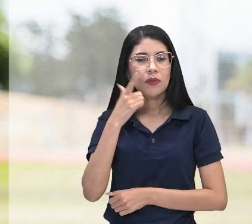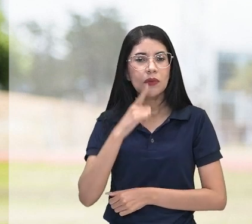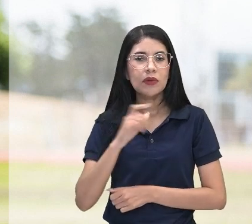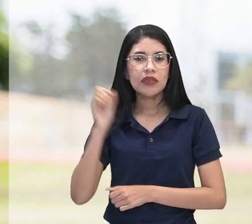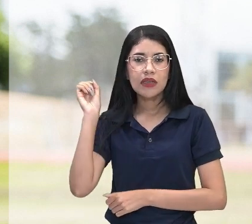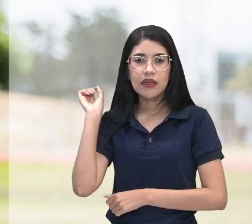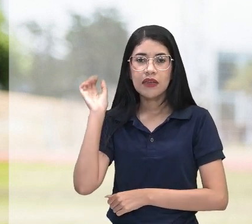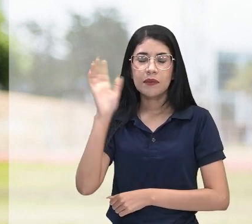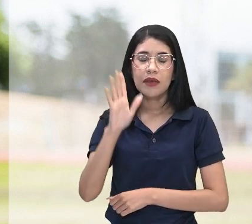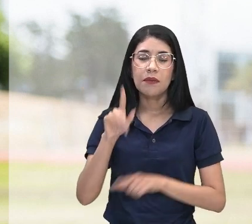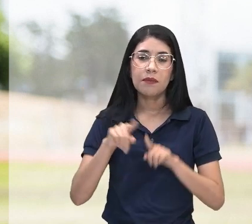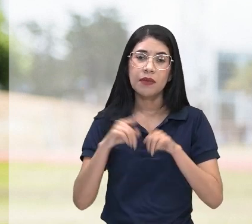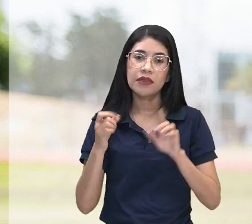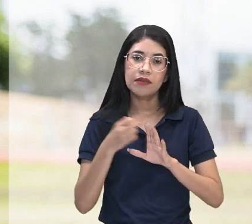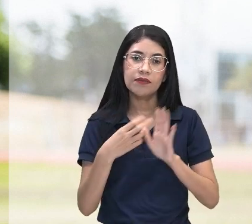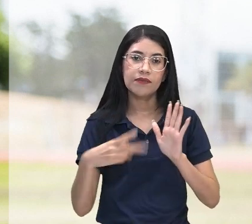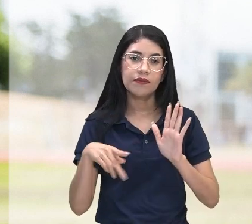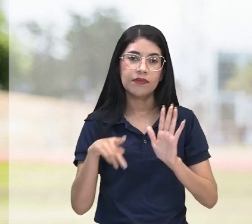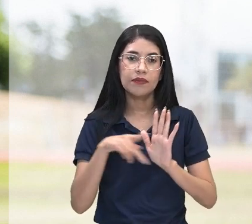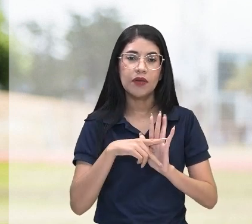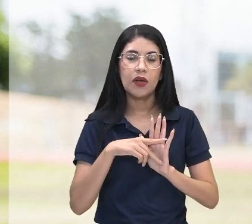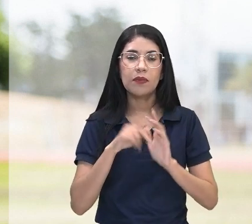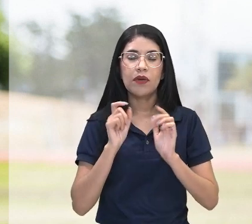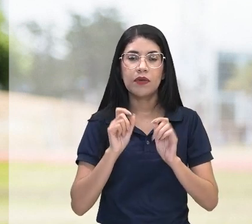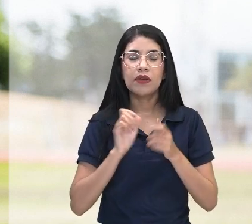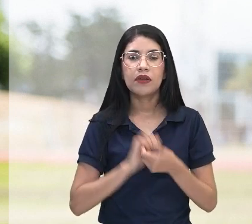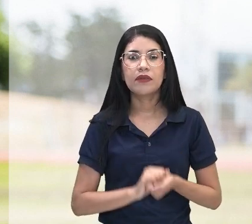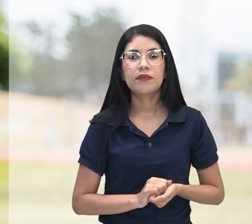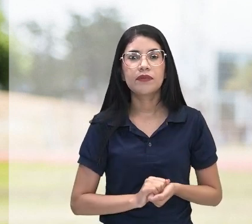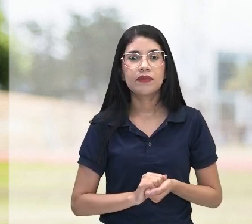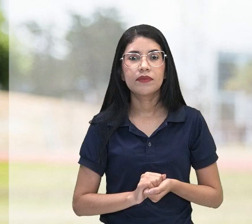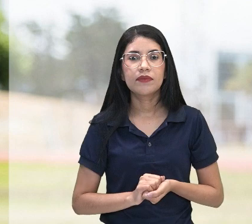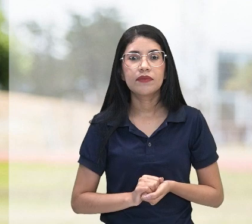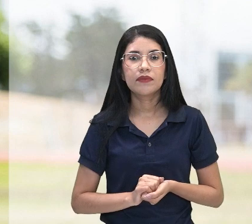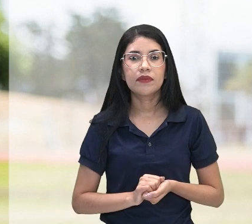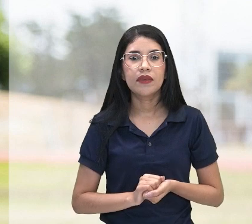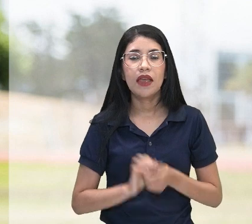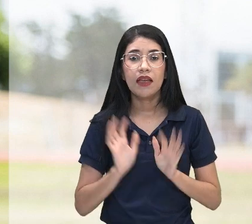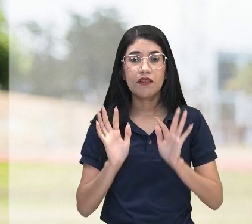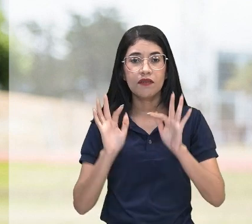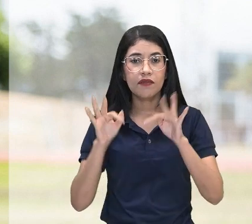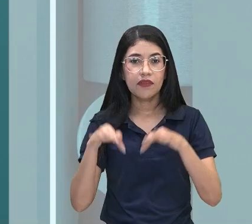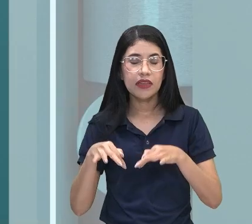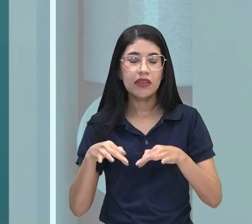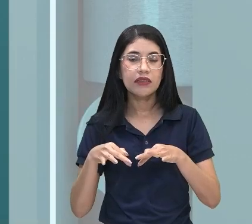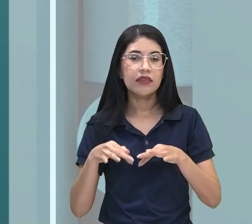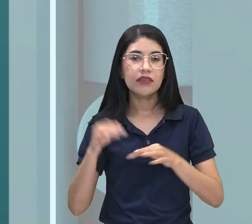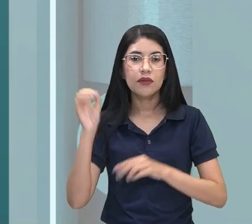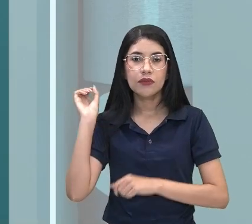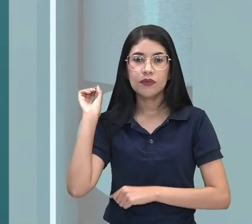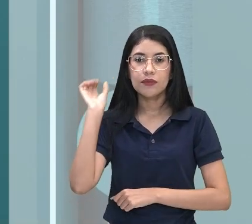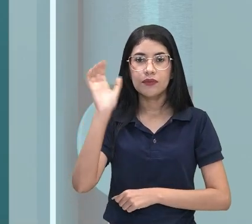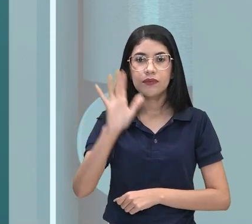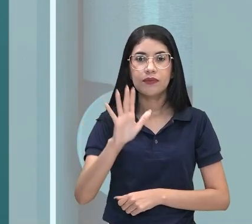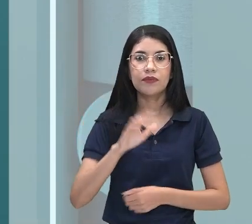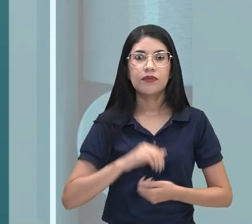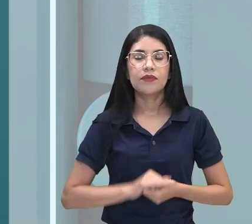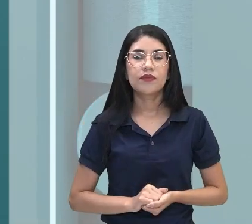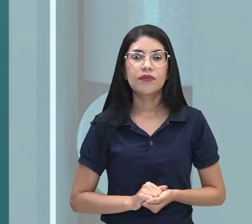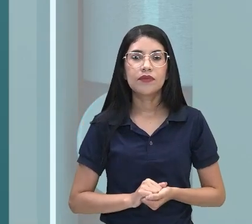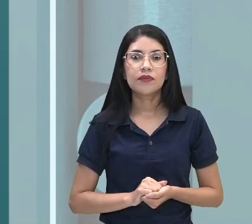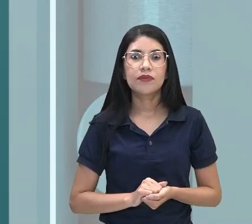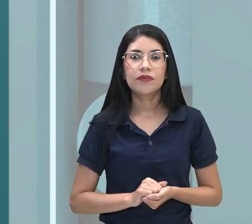a característica principal é o refinamento, a finalização deste arremesso.